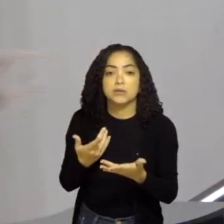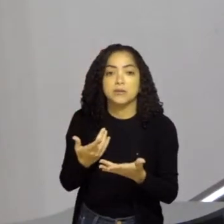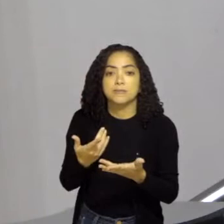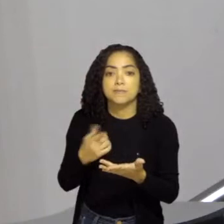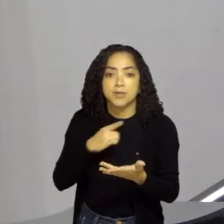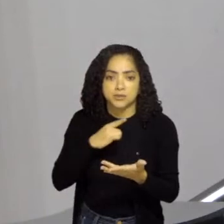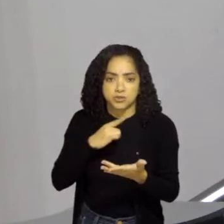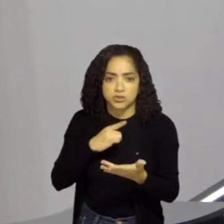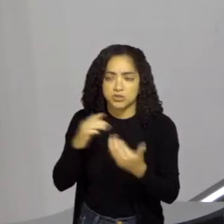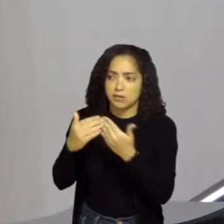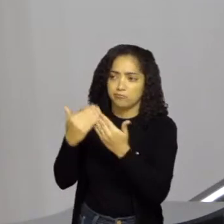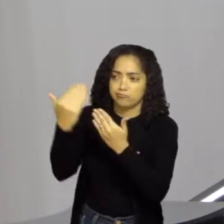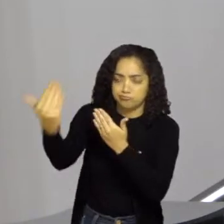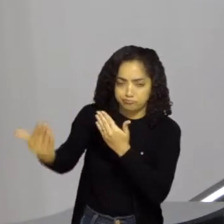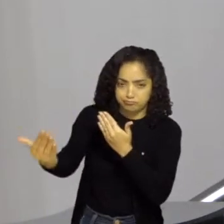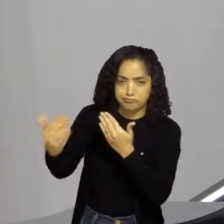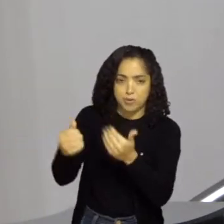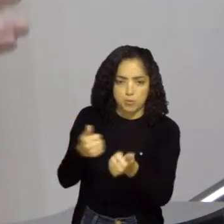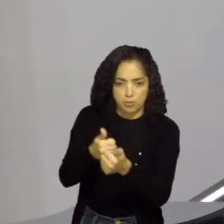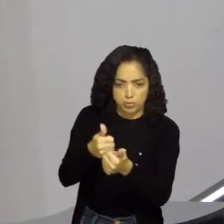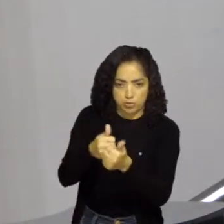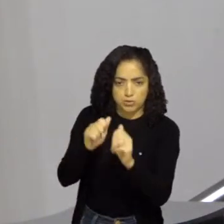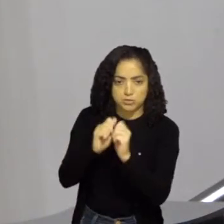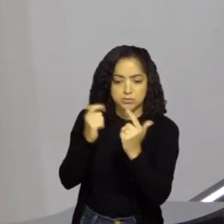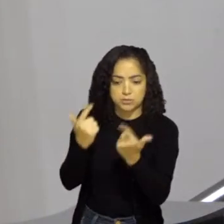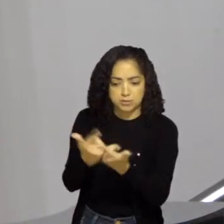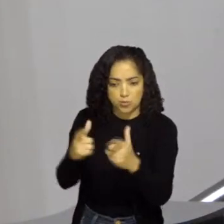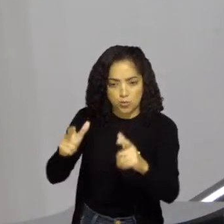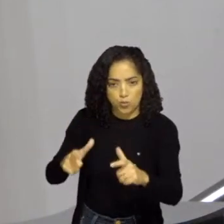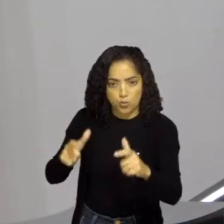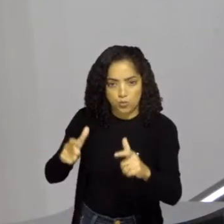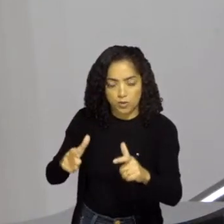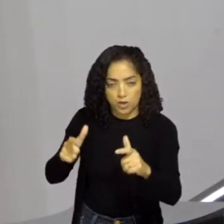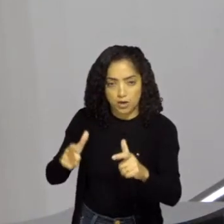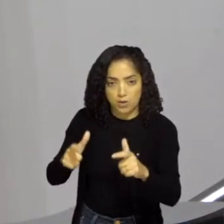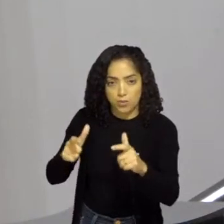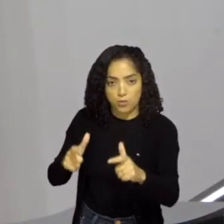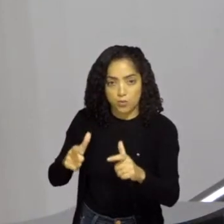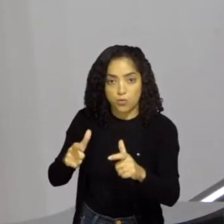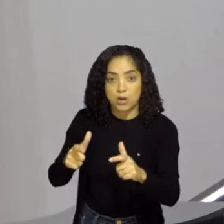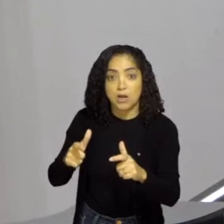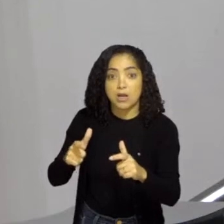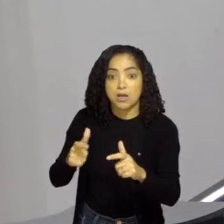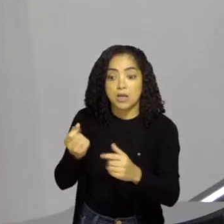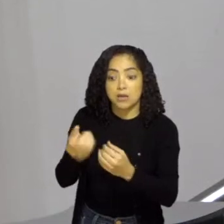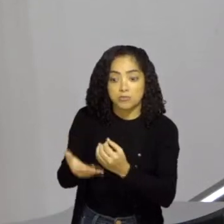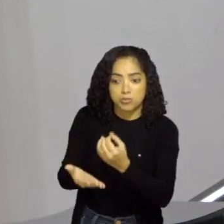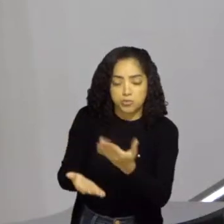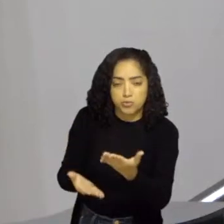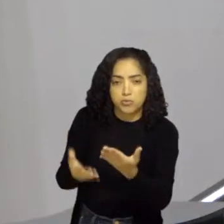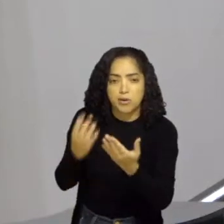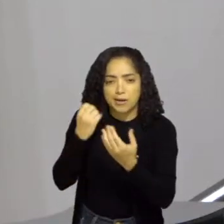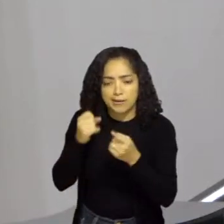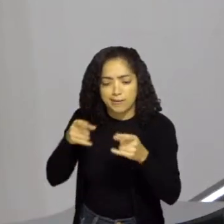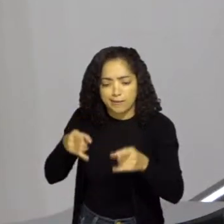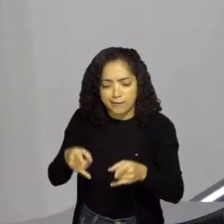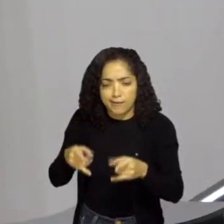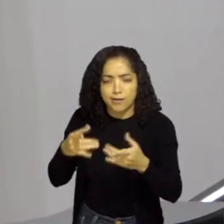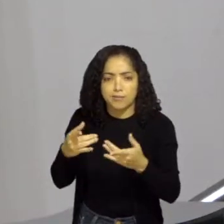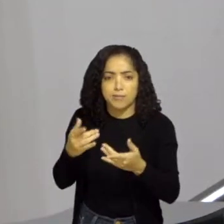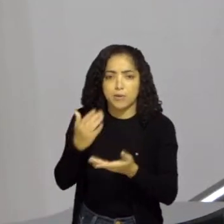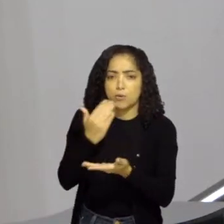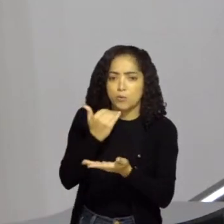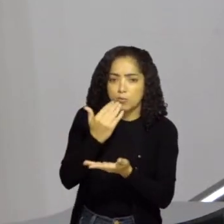na frente da Assembleia, um local onde oferece cama, comida,